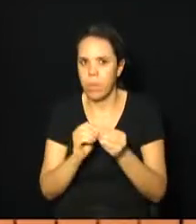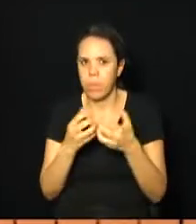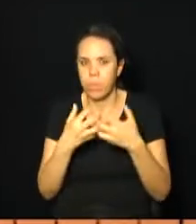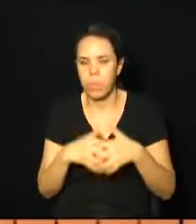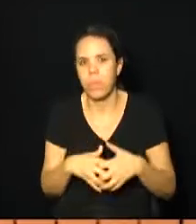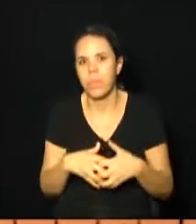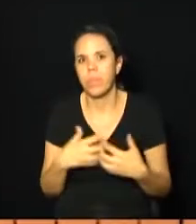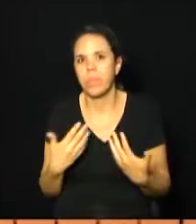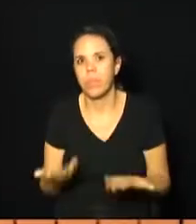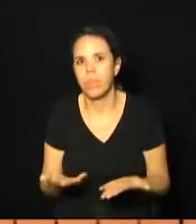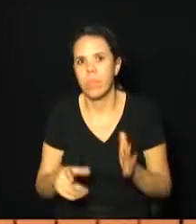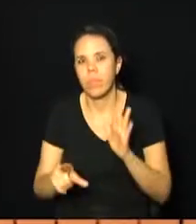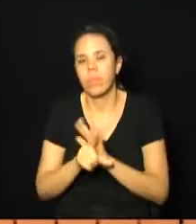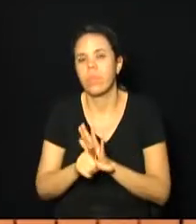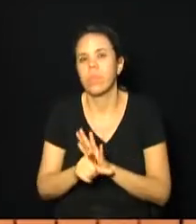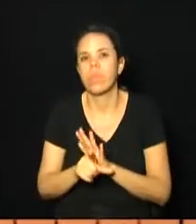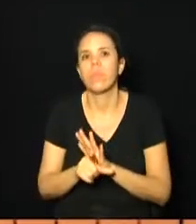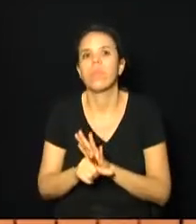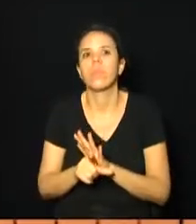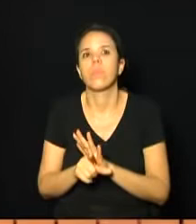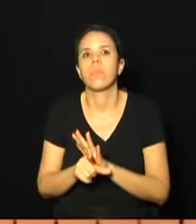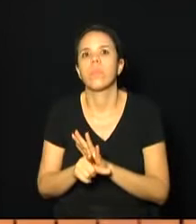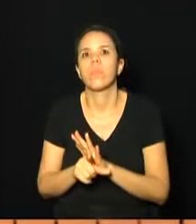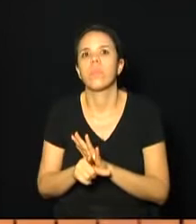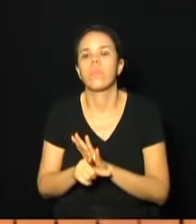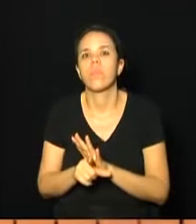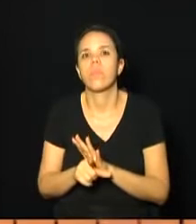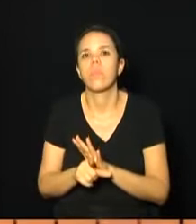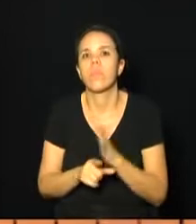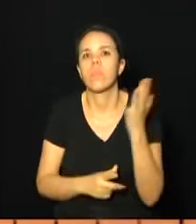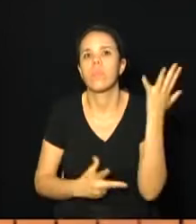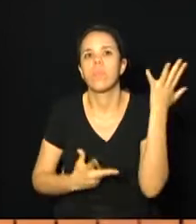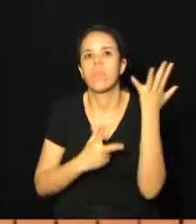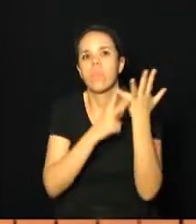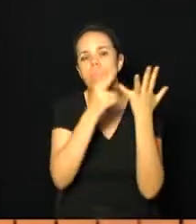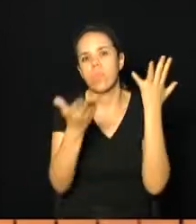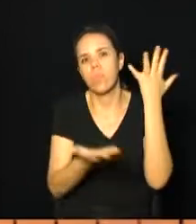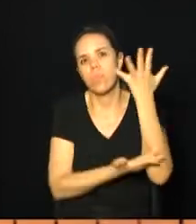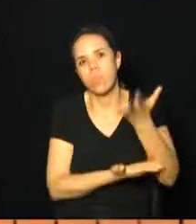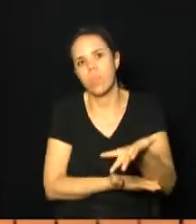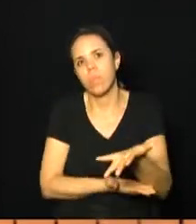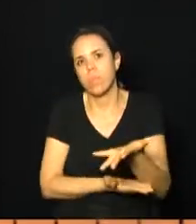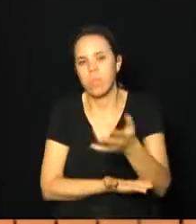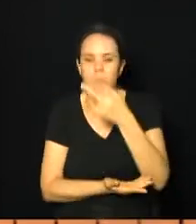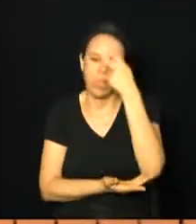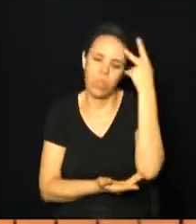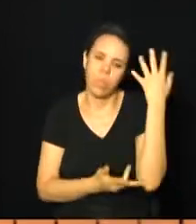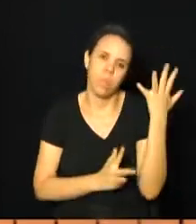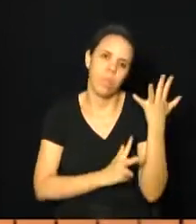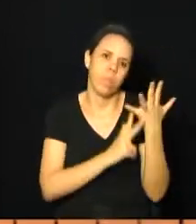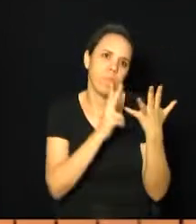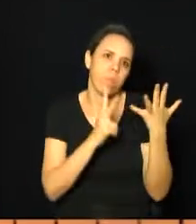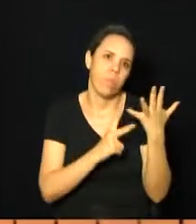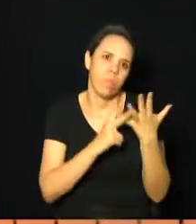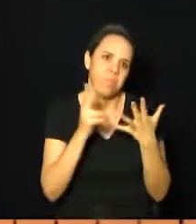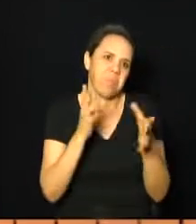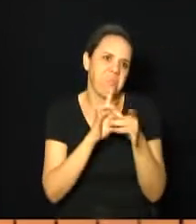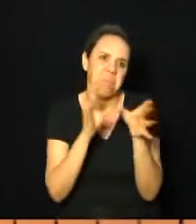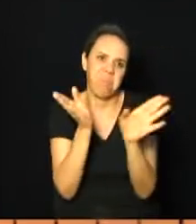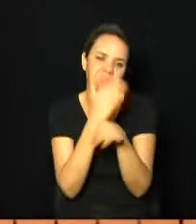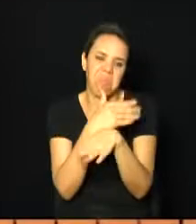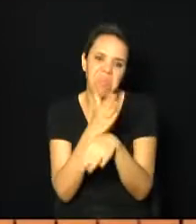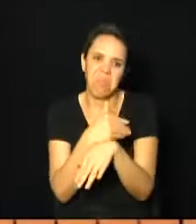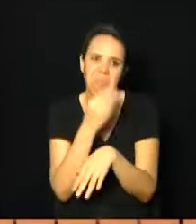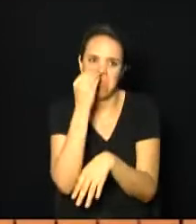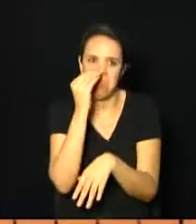funciona, as leis e tudo mais, é a questão de cortes ilegais de árvores. A pessoa poda à mercê, faz o que